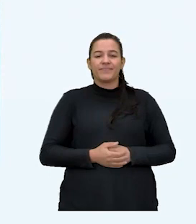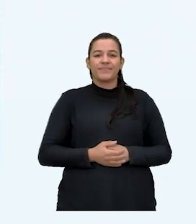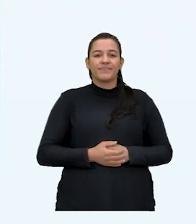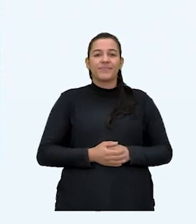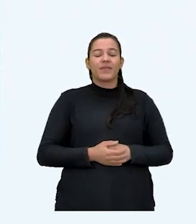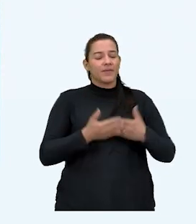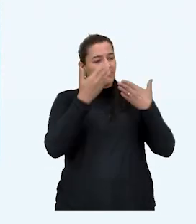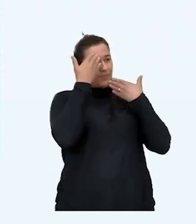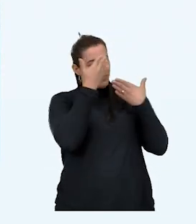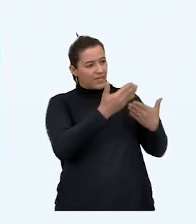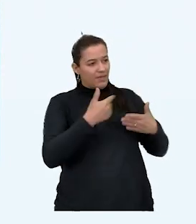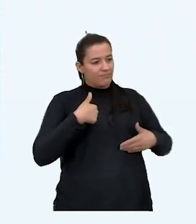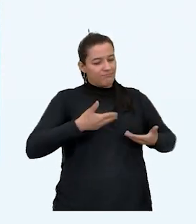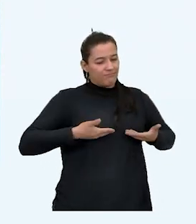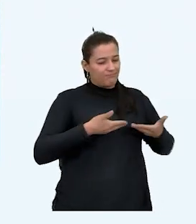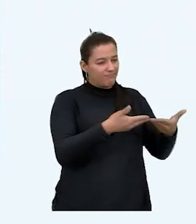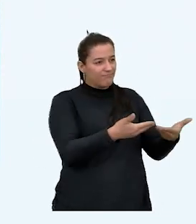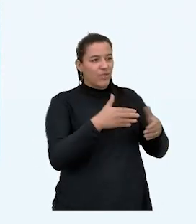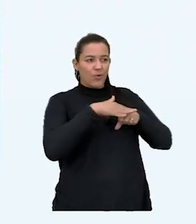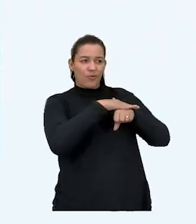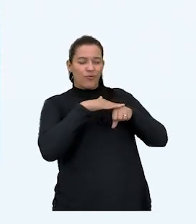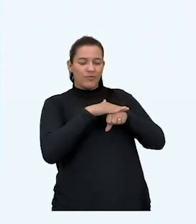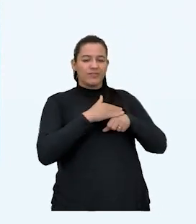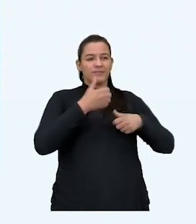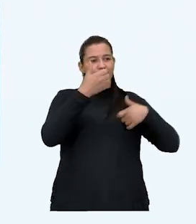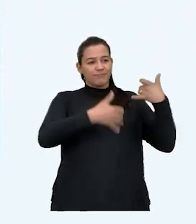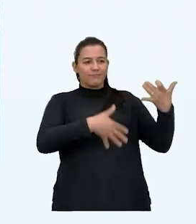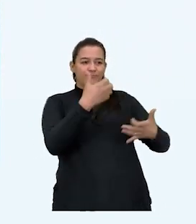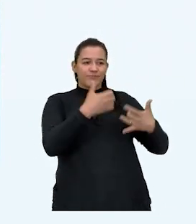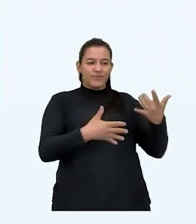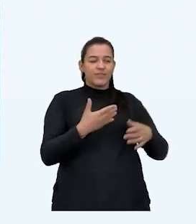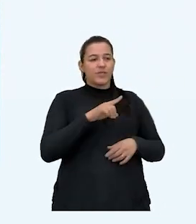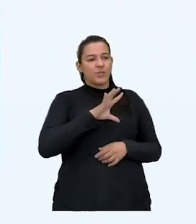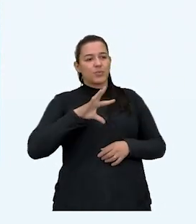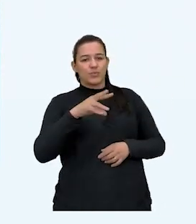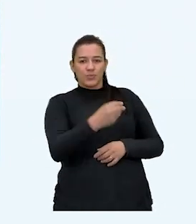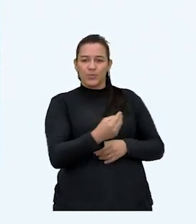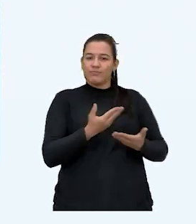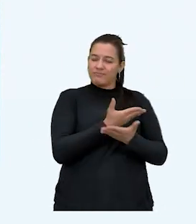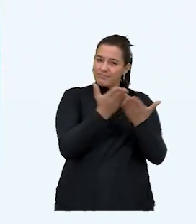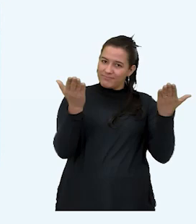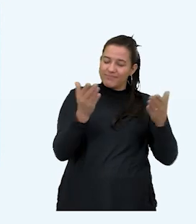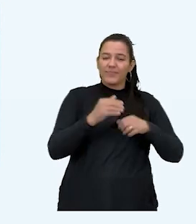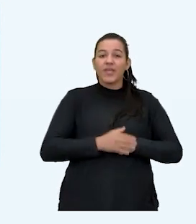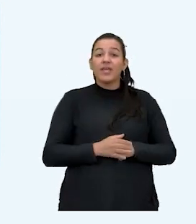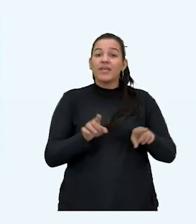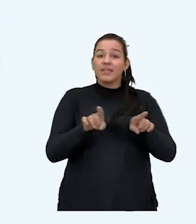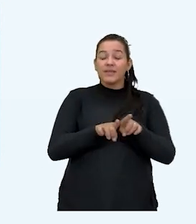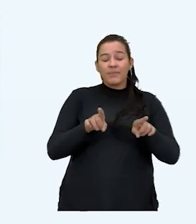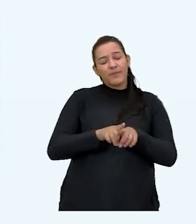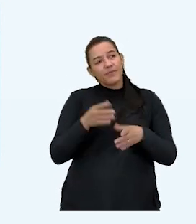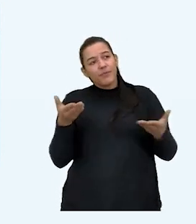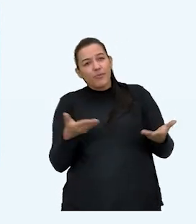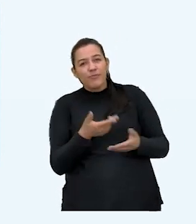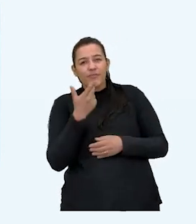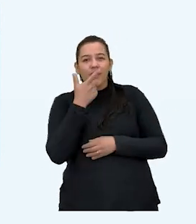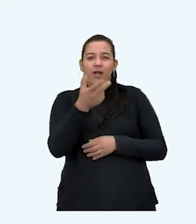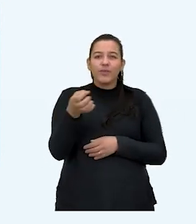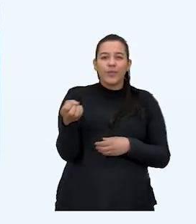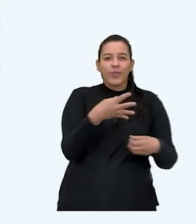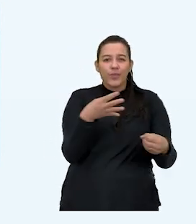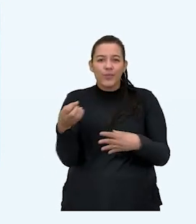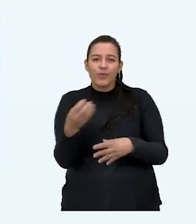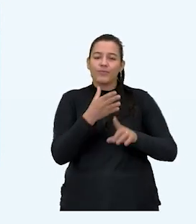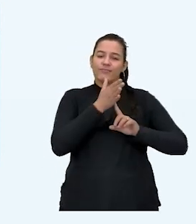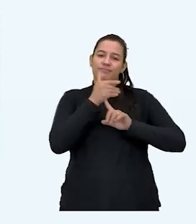Mara, pelo convite. É um prazer estar aqui conversando com você, com seus telespectadores, para falarmos um pouco de inovação, tecnologia,